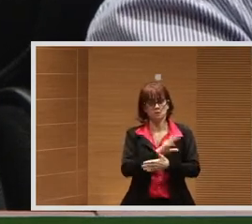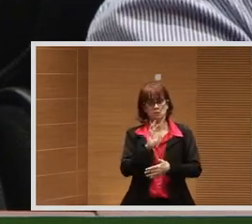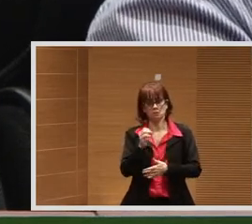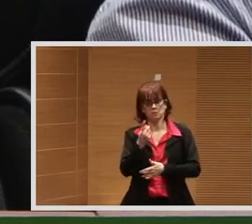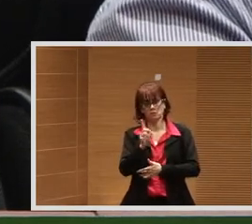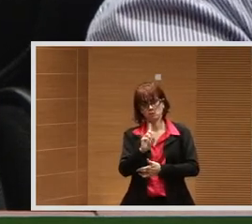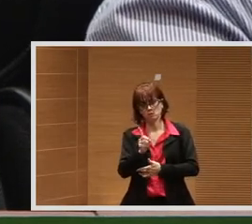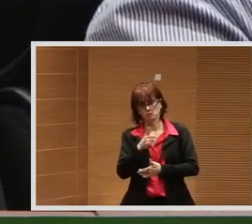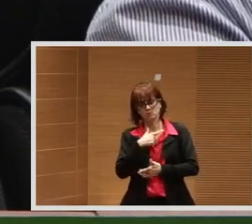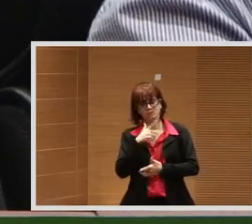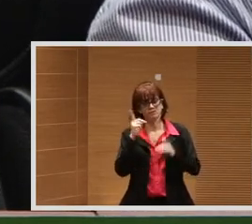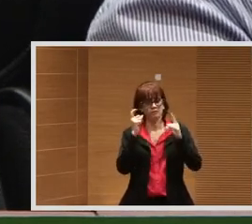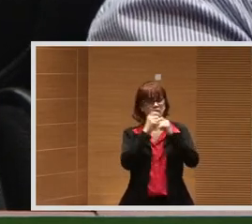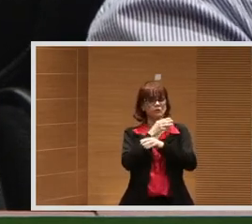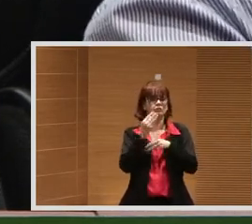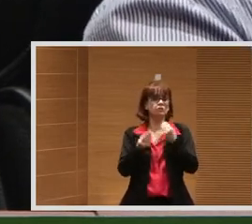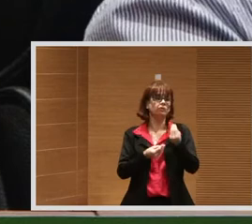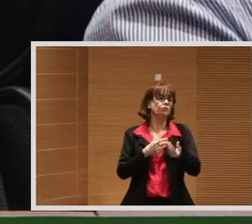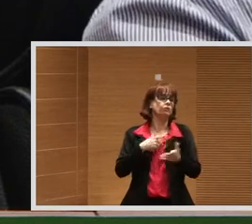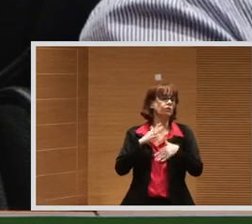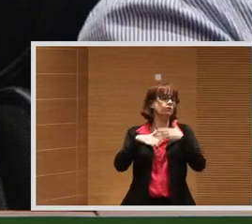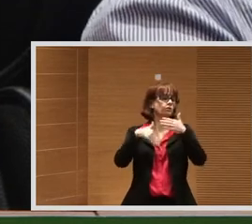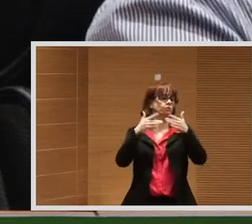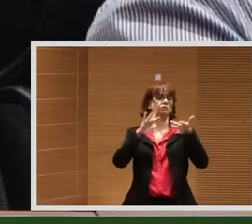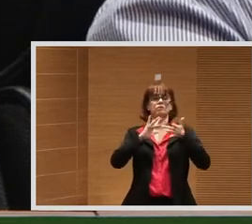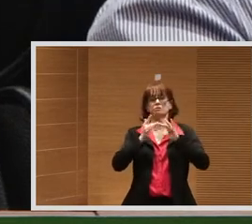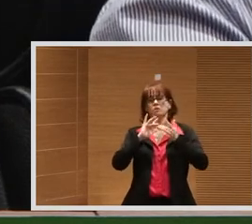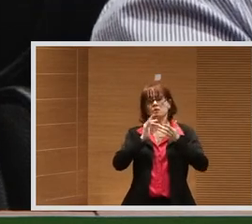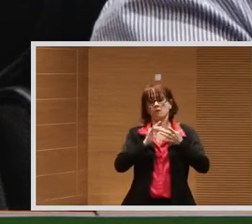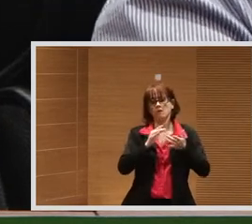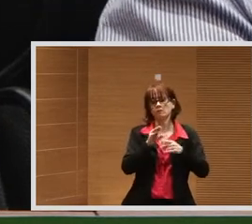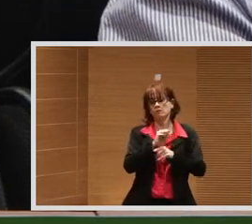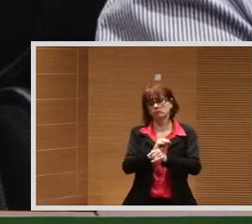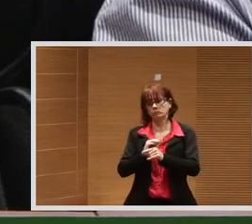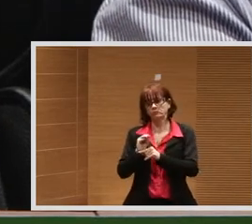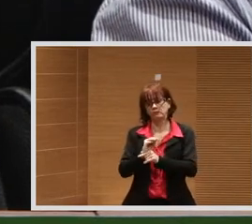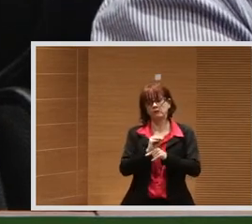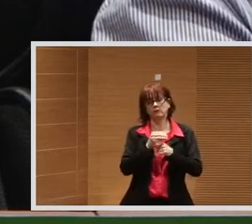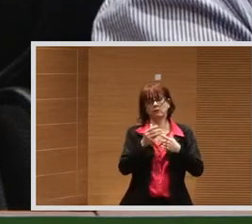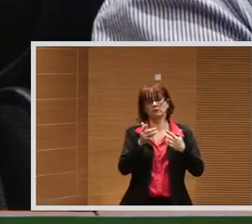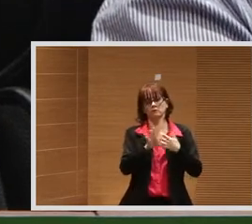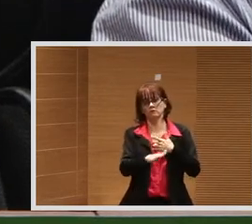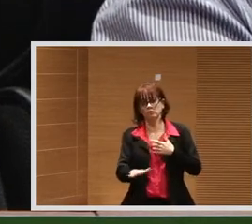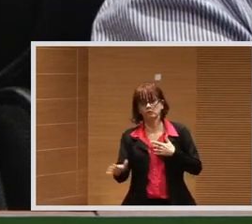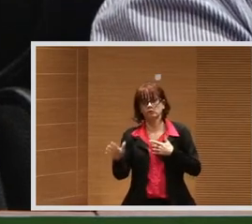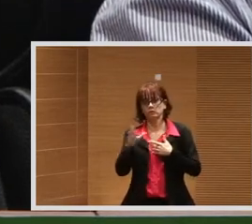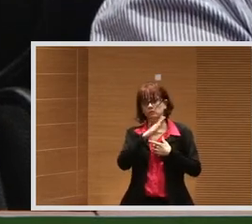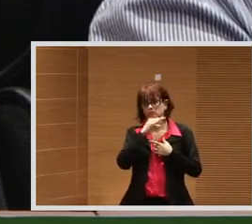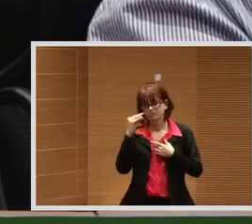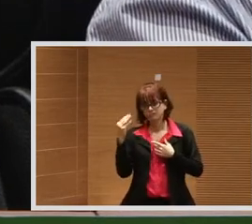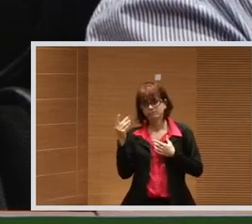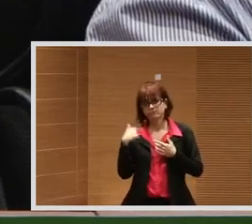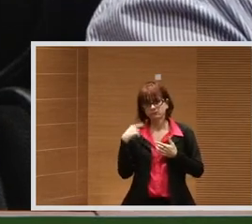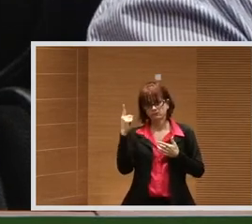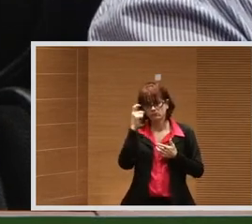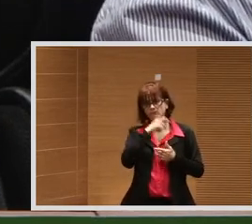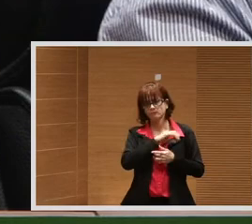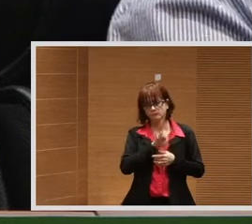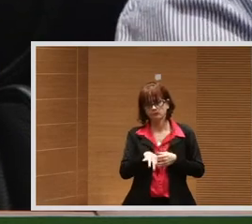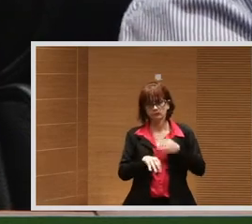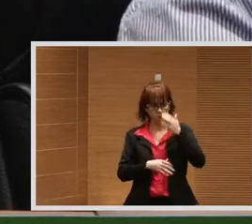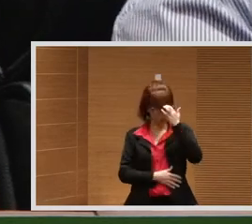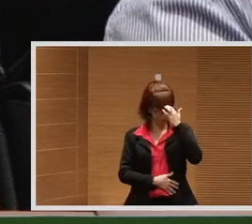Então, são cenas difíceis. Como é que a gente vai construindo essas redes de cuidado, essas crianças e adolescentes? É bem, bem difícil